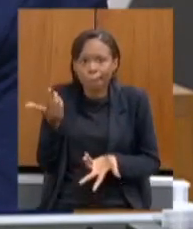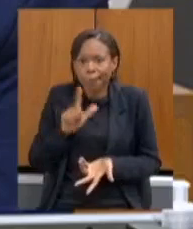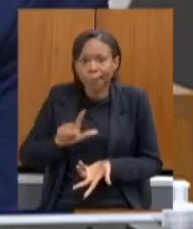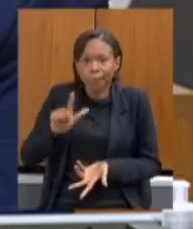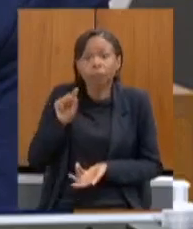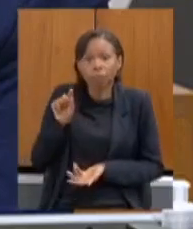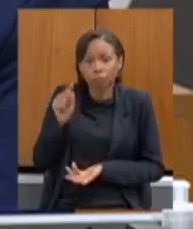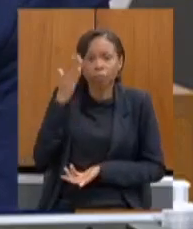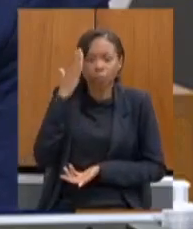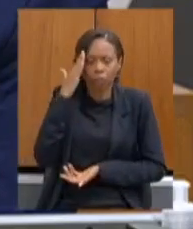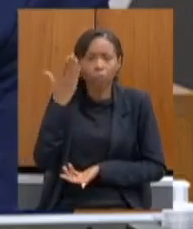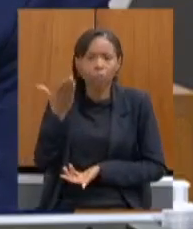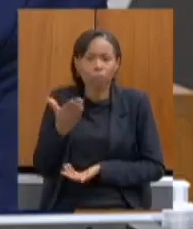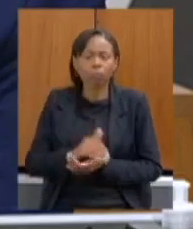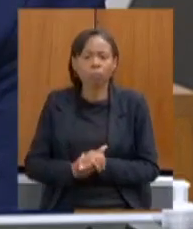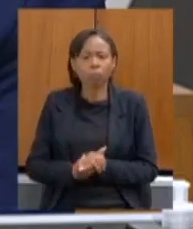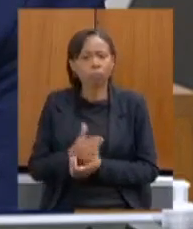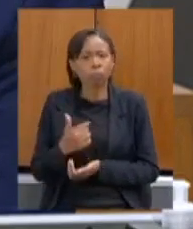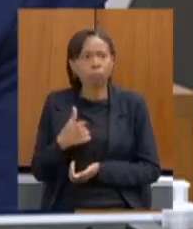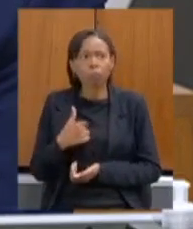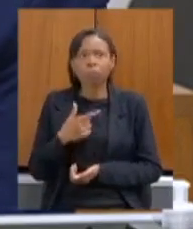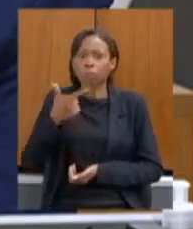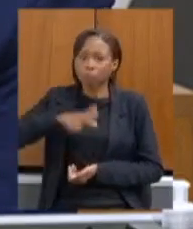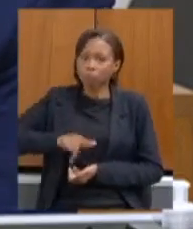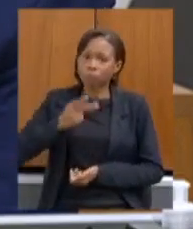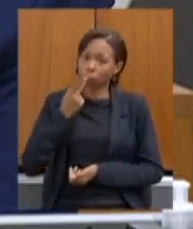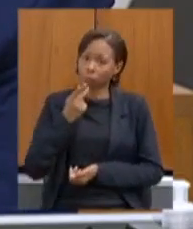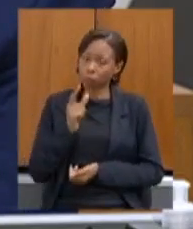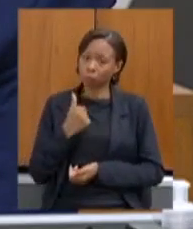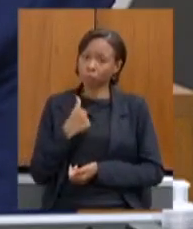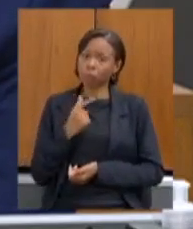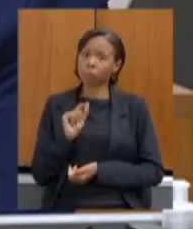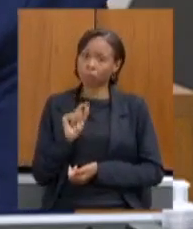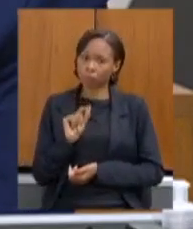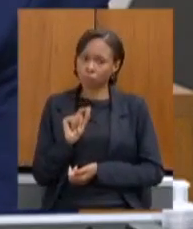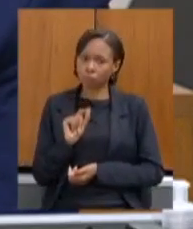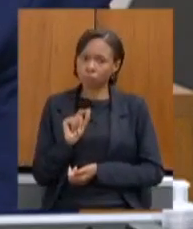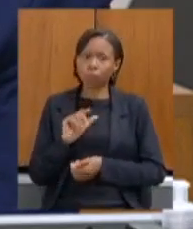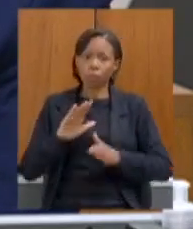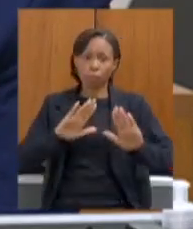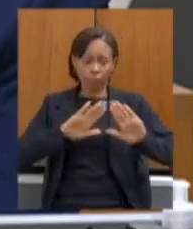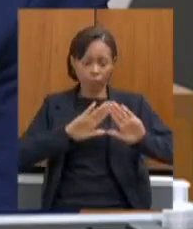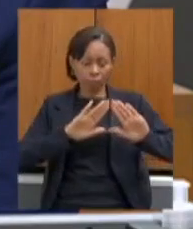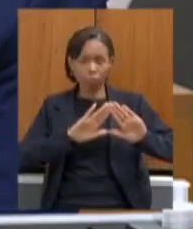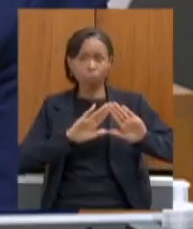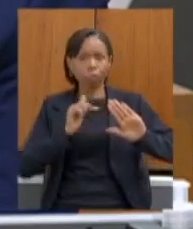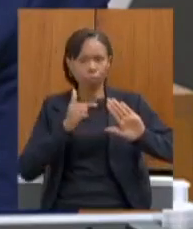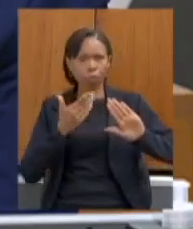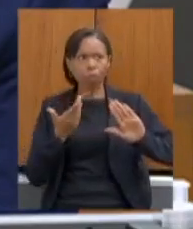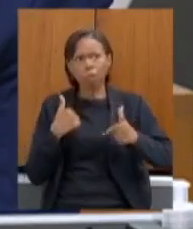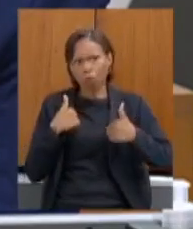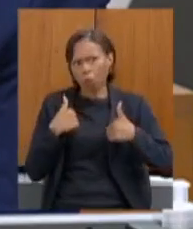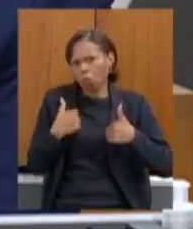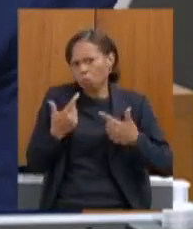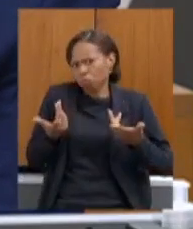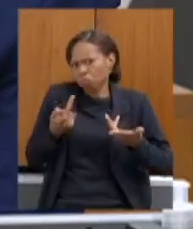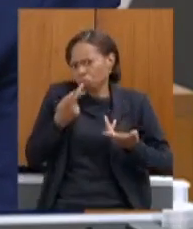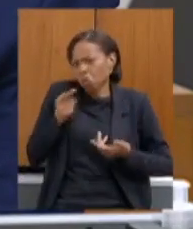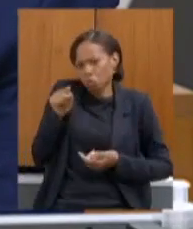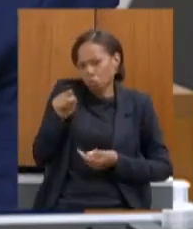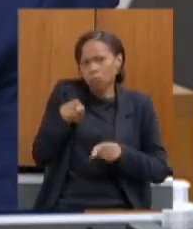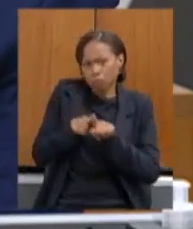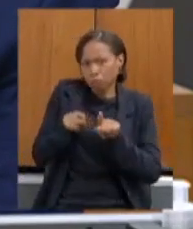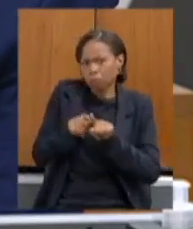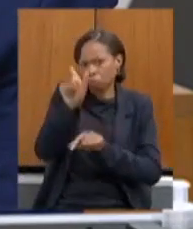bem sabe disso. E é isso que eu gostaria de reafirmar na minha fala, deputado. Como a Assembleia, e aí eu posso até citar o senhor